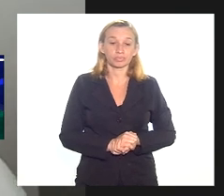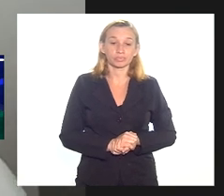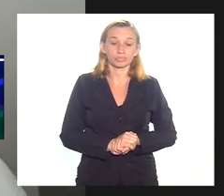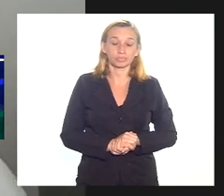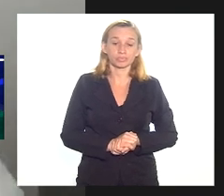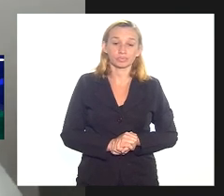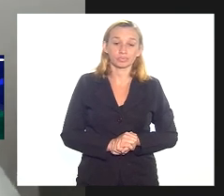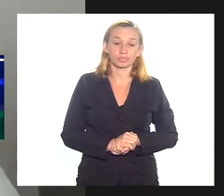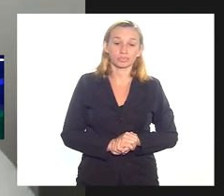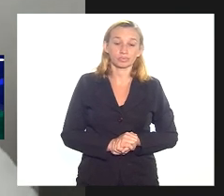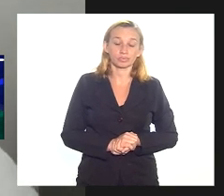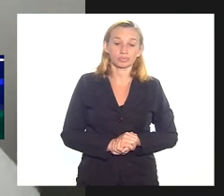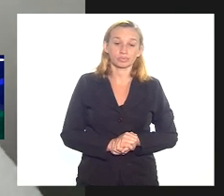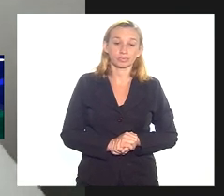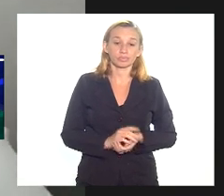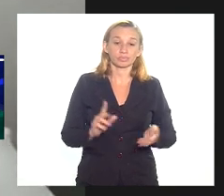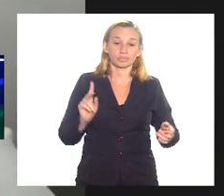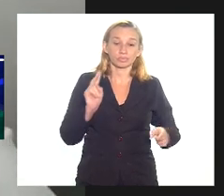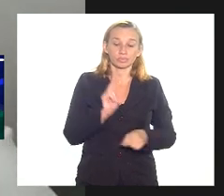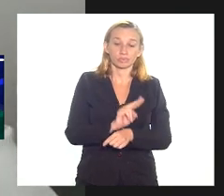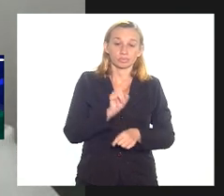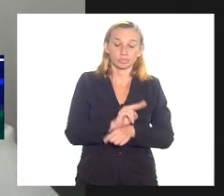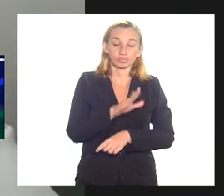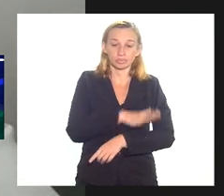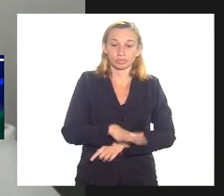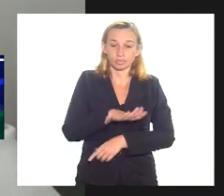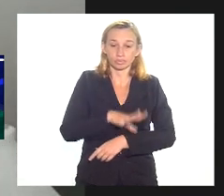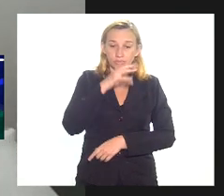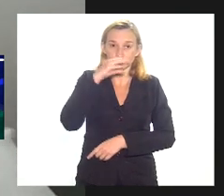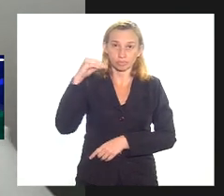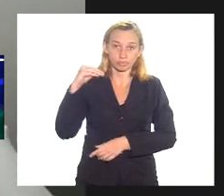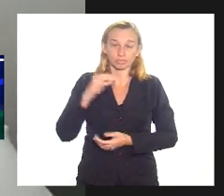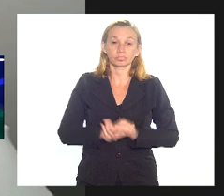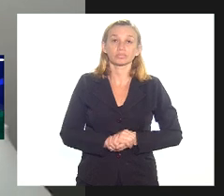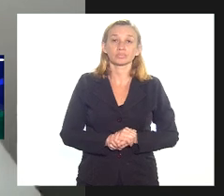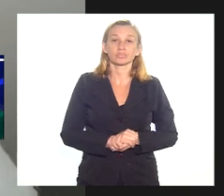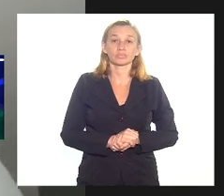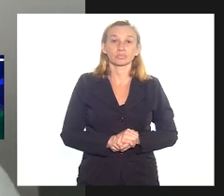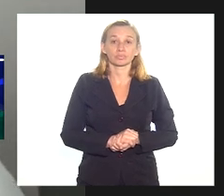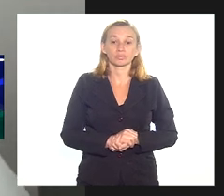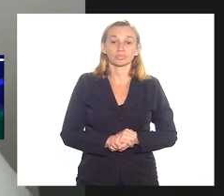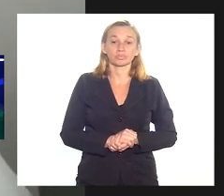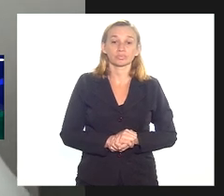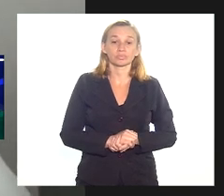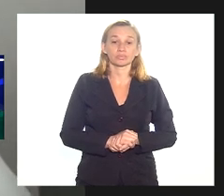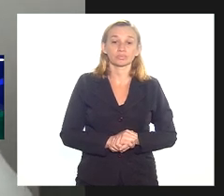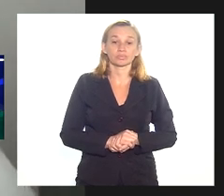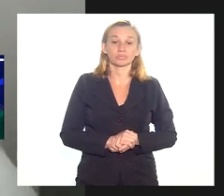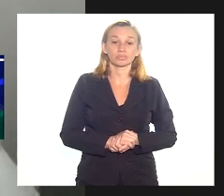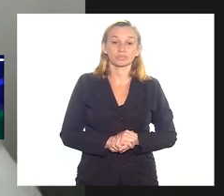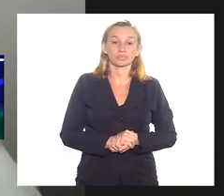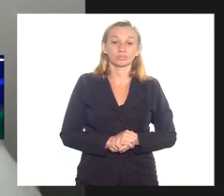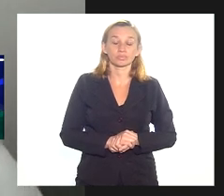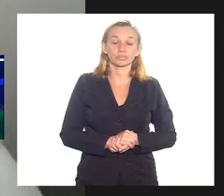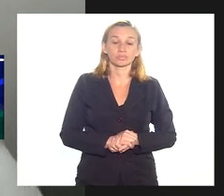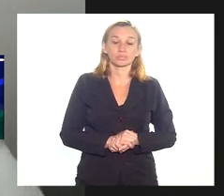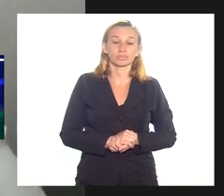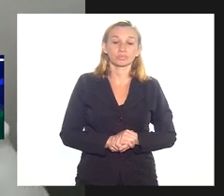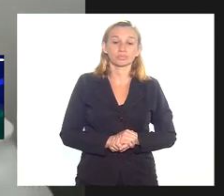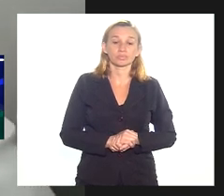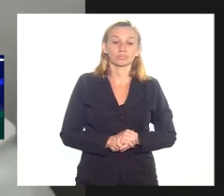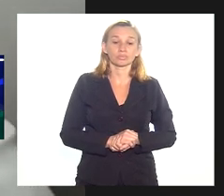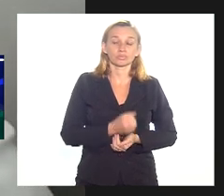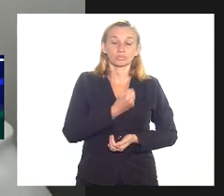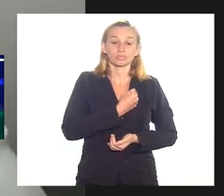ressaltar no que tange à proteção da vida das nossas crianças e adolescentes um dado escabroso de,